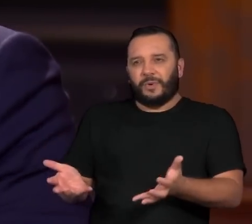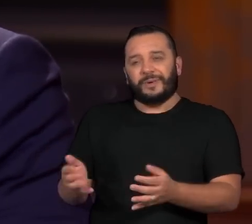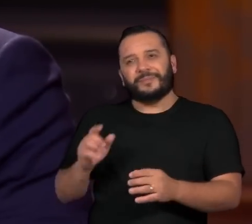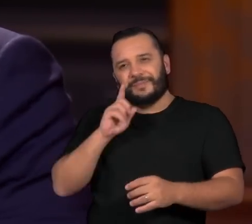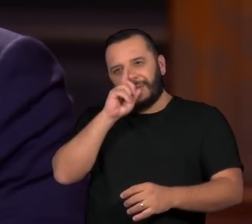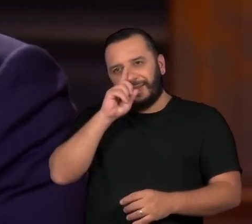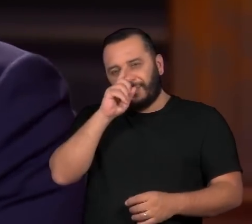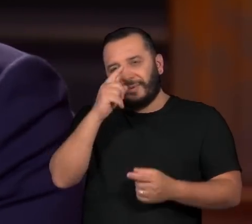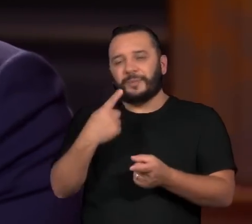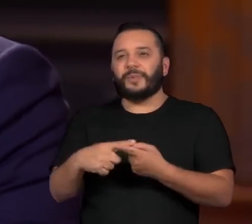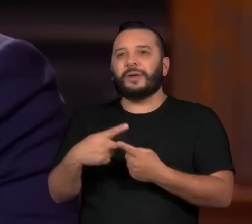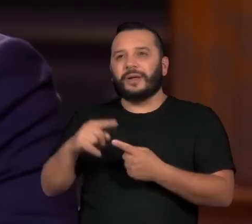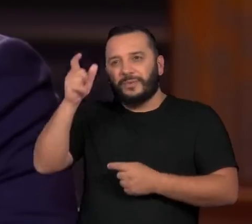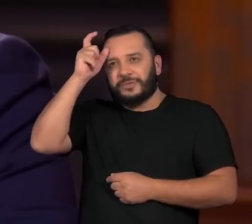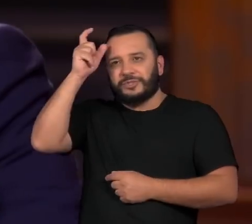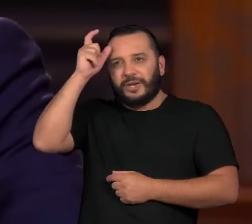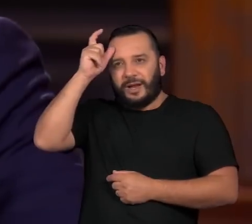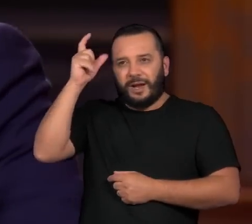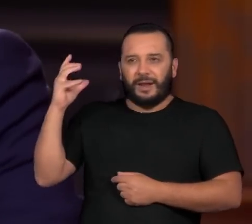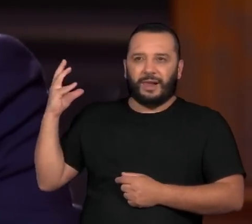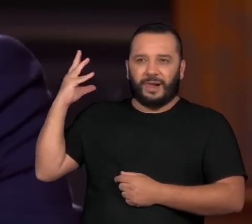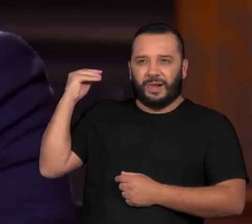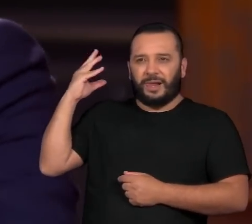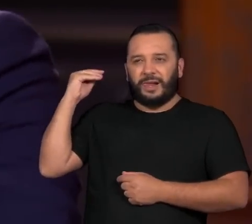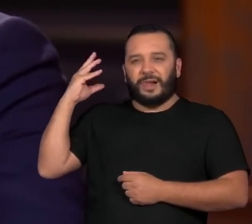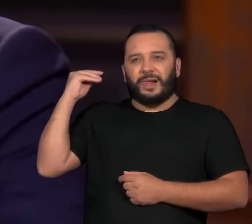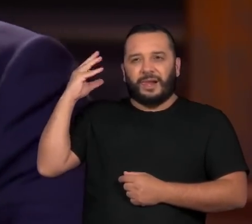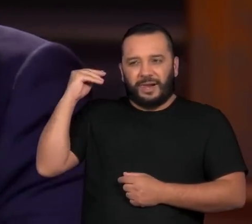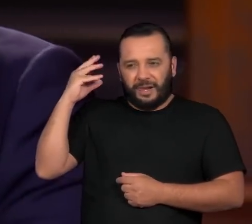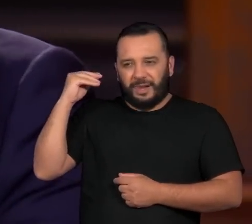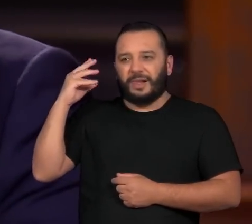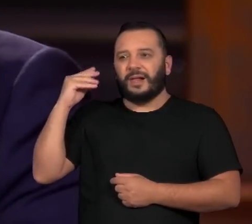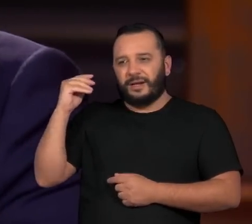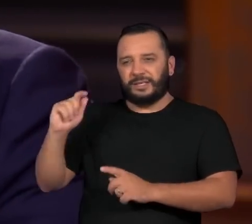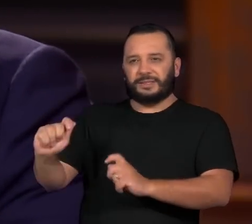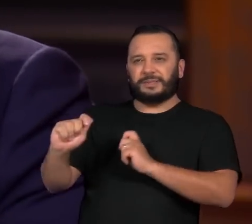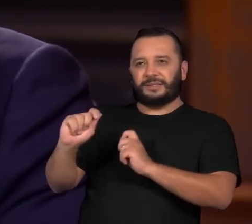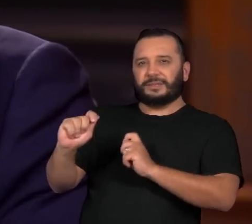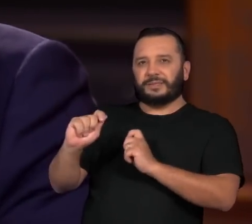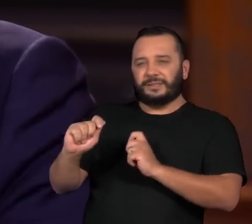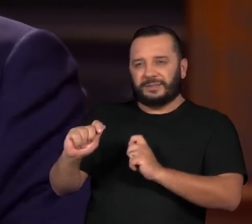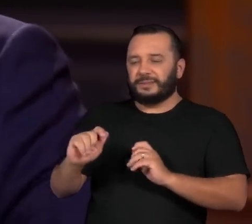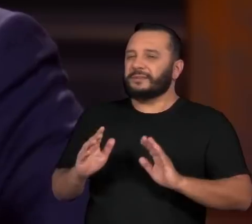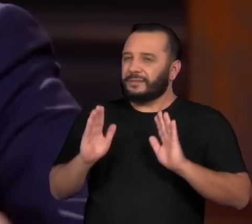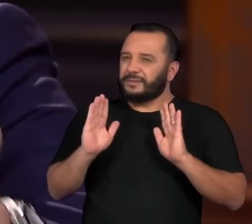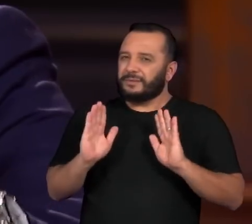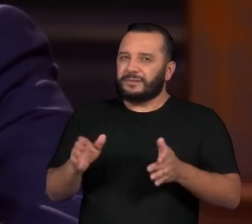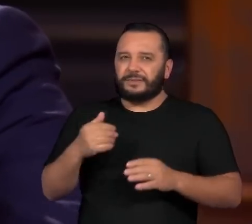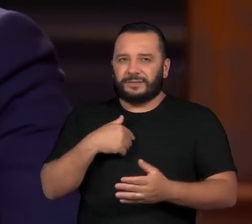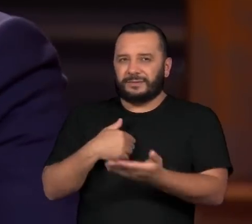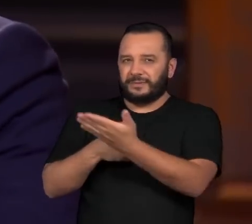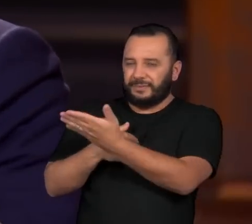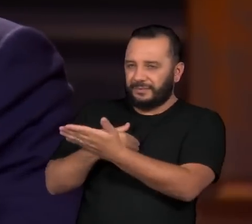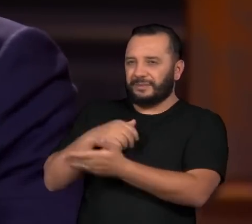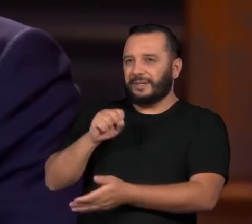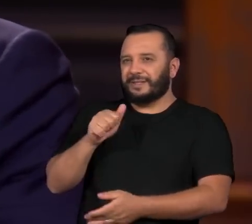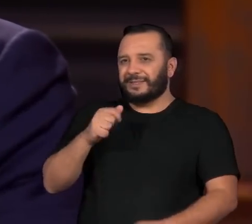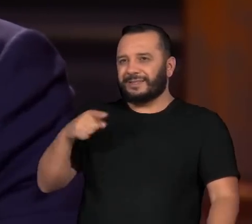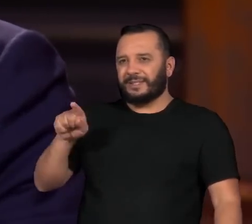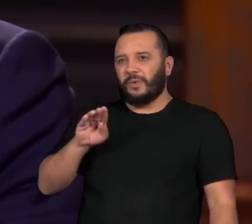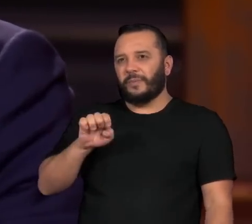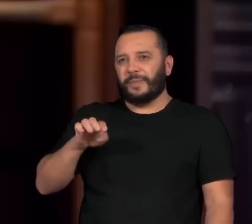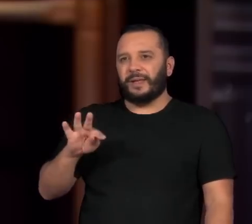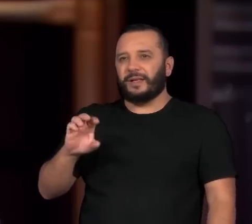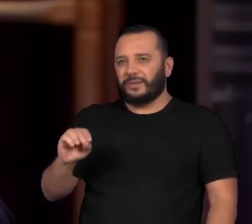se aproveita da erotização, da sexualidade. São Bento, ele fala, cuidado com as